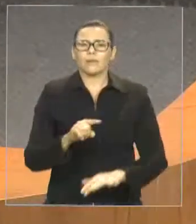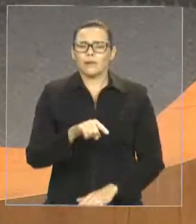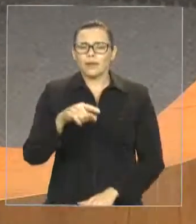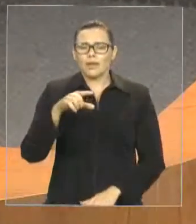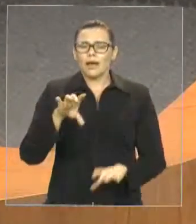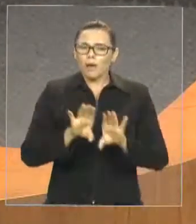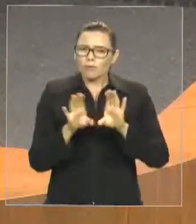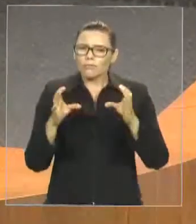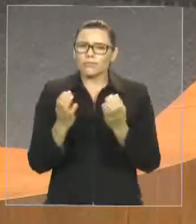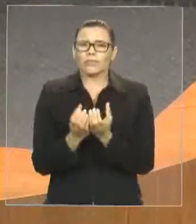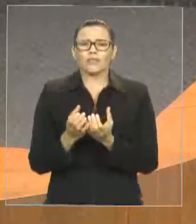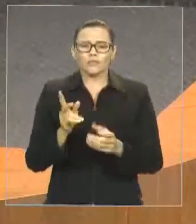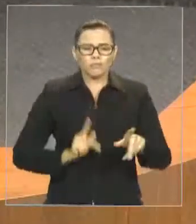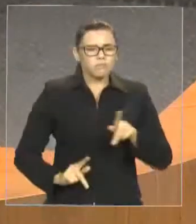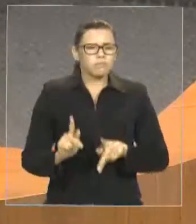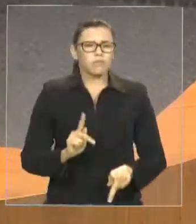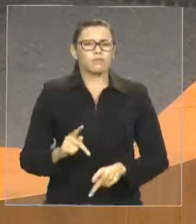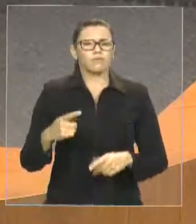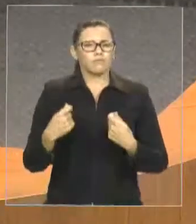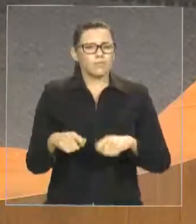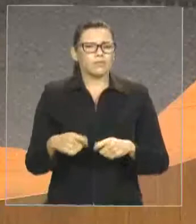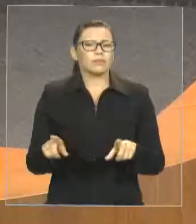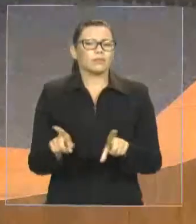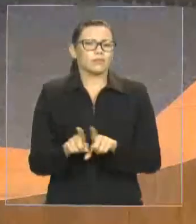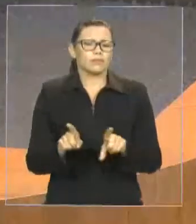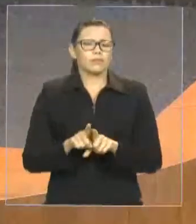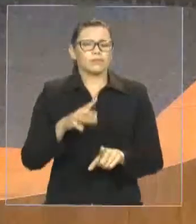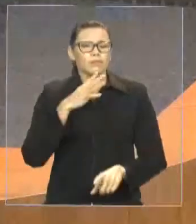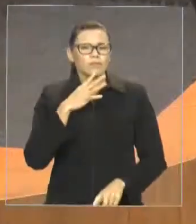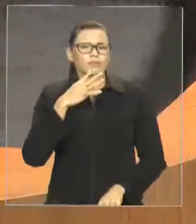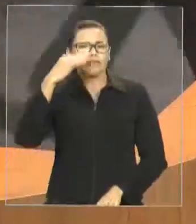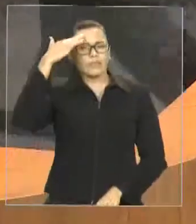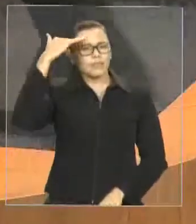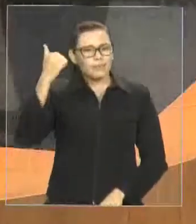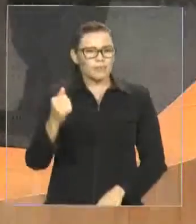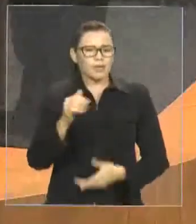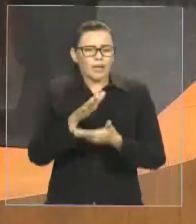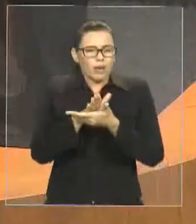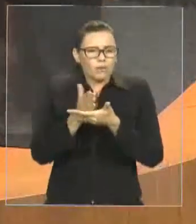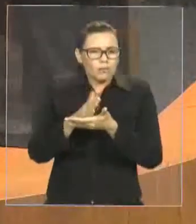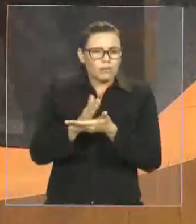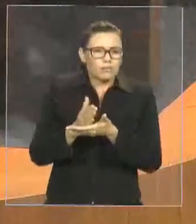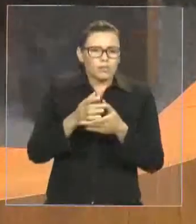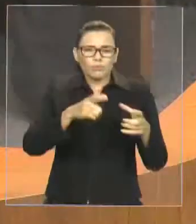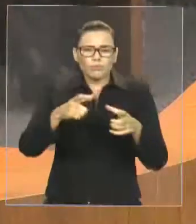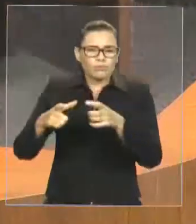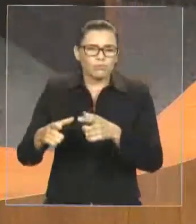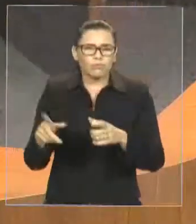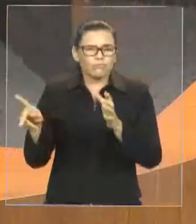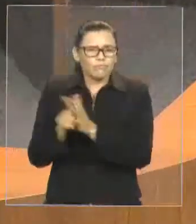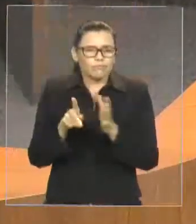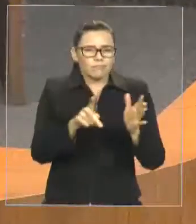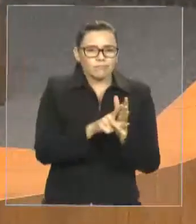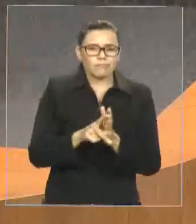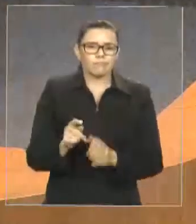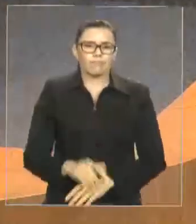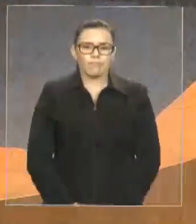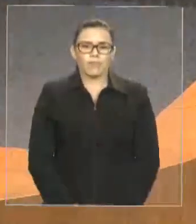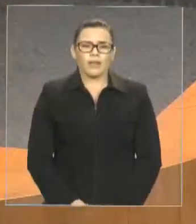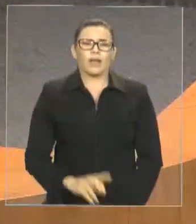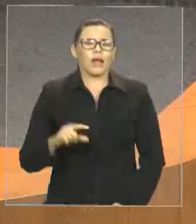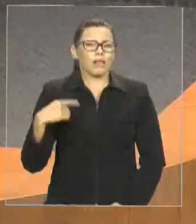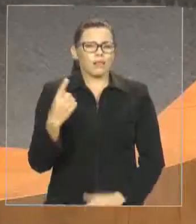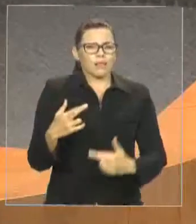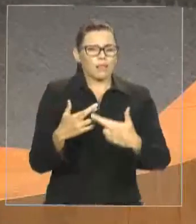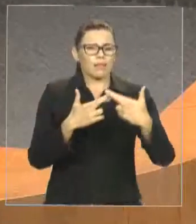com amparo do IMESC e também do IBGE. É papel desta casa, é competência nossa e nós temos que fazer